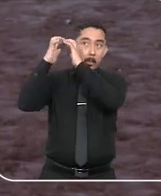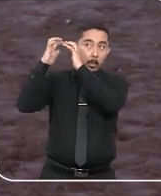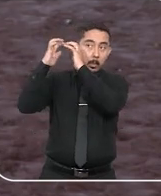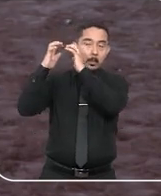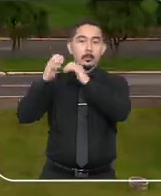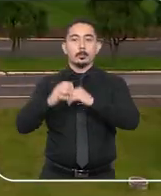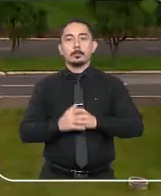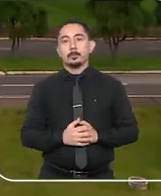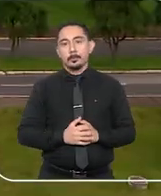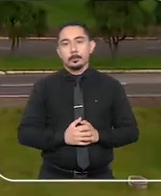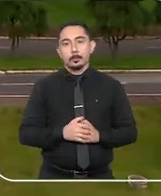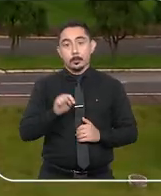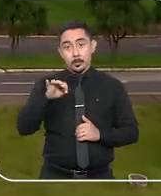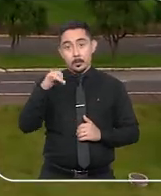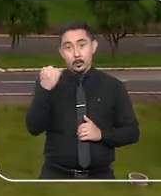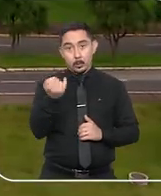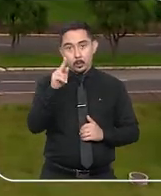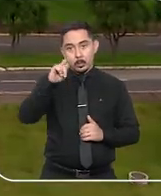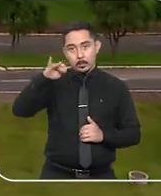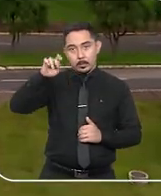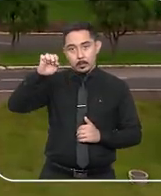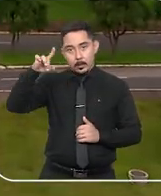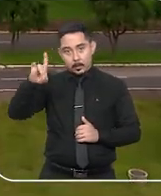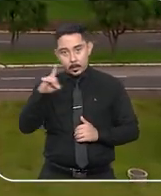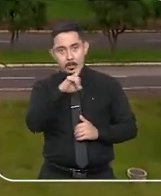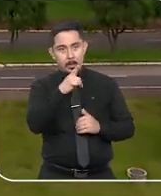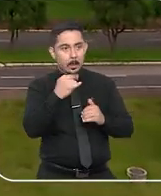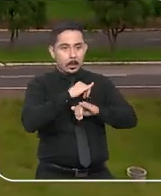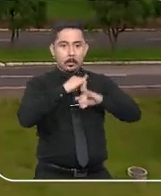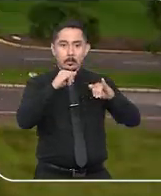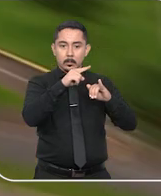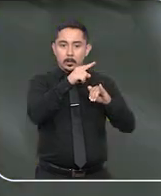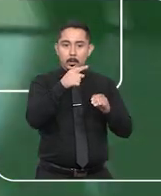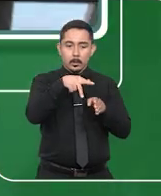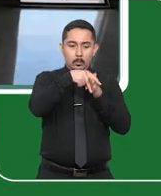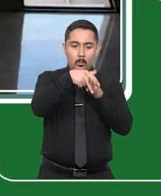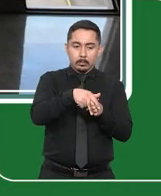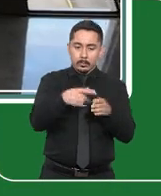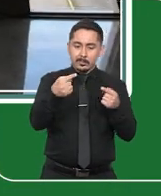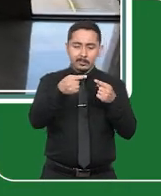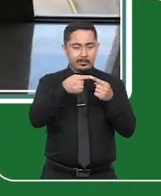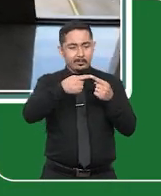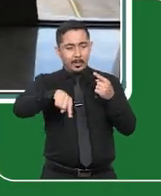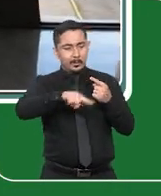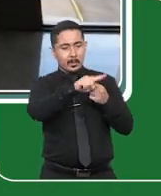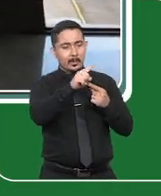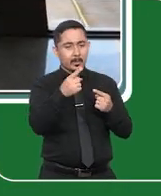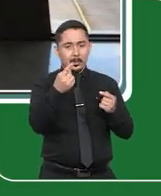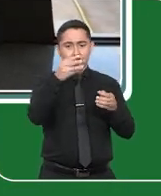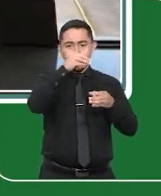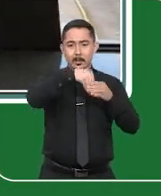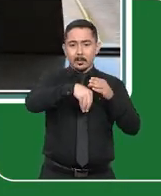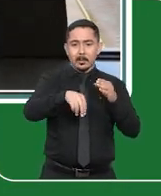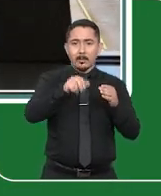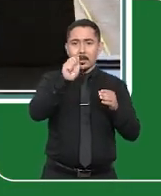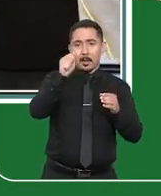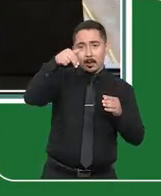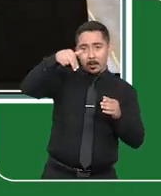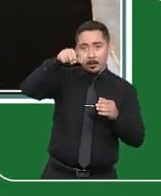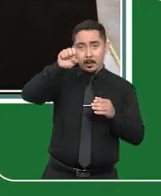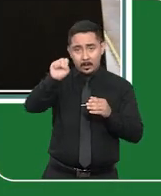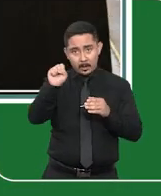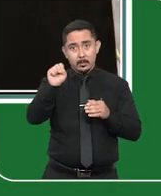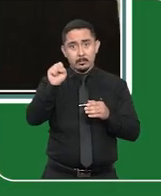paralisia cerebral. Ao STJ, a Unimed alegou, entre outras coisas, que a ecoterapia não encontra previsão no rol da